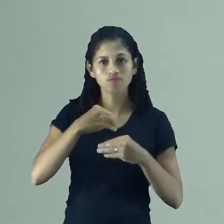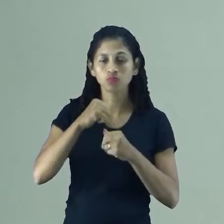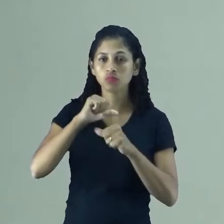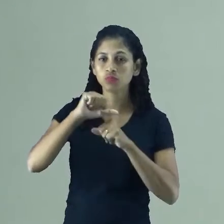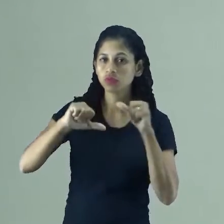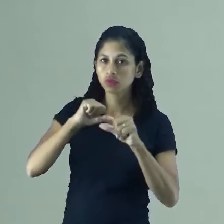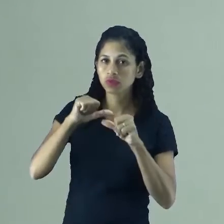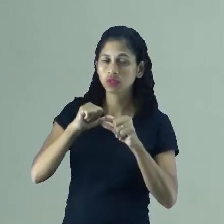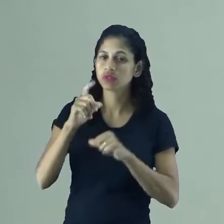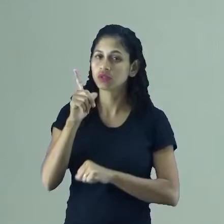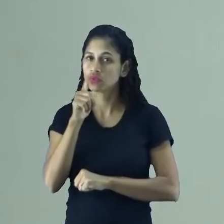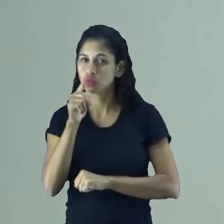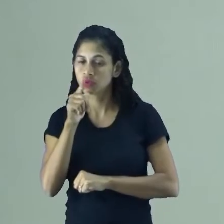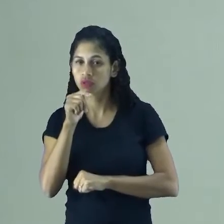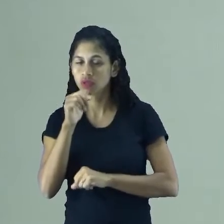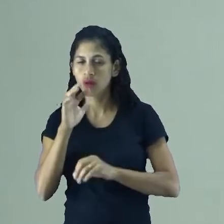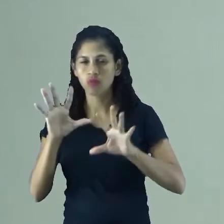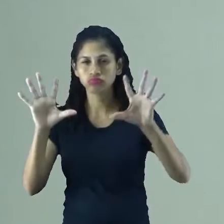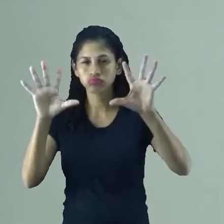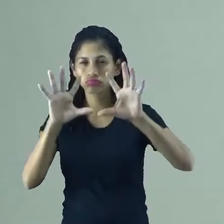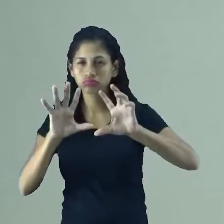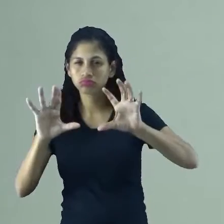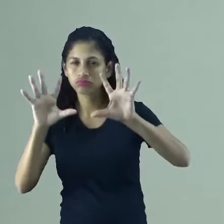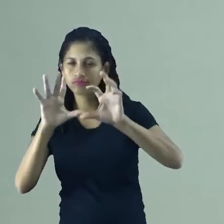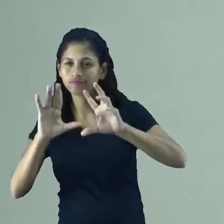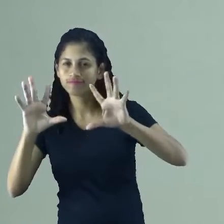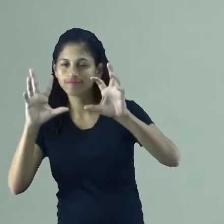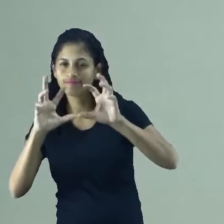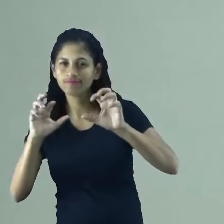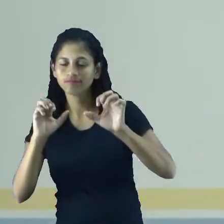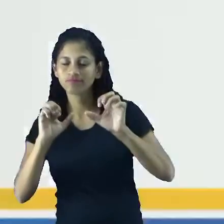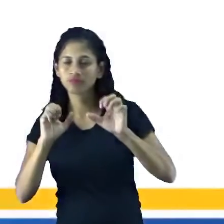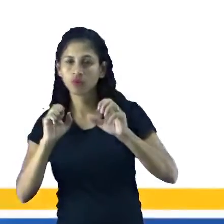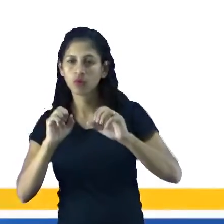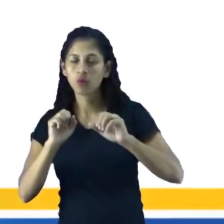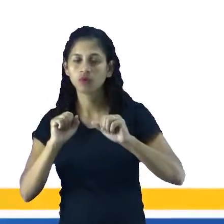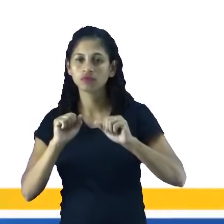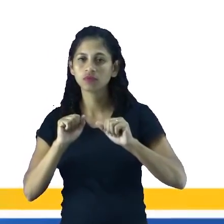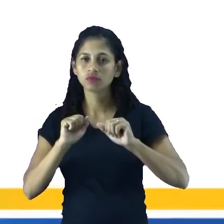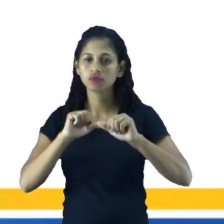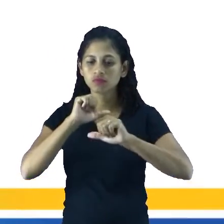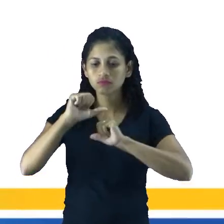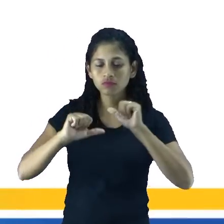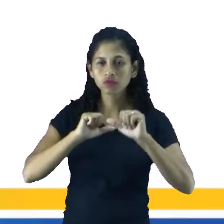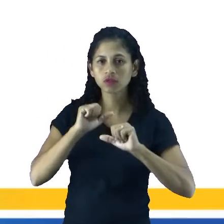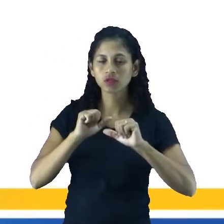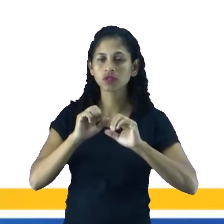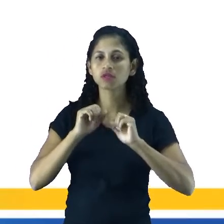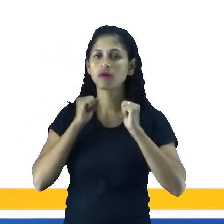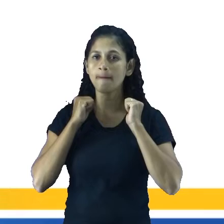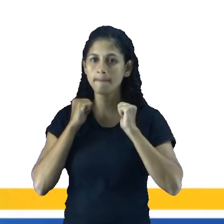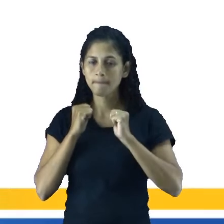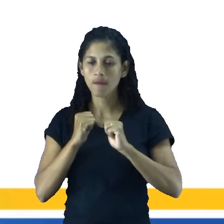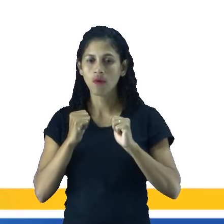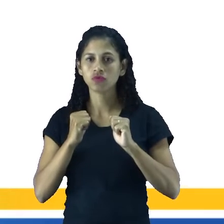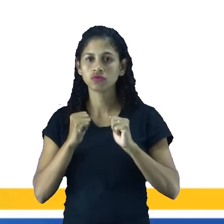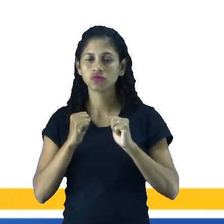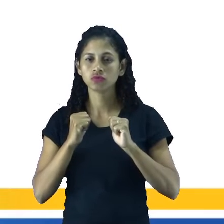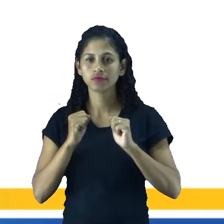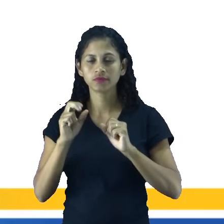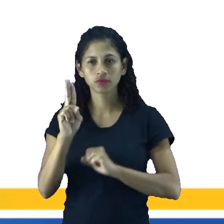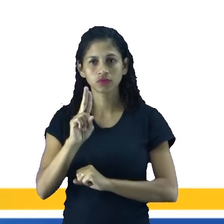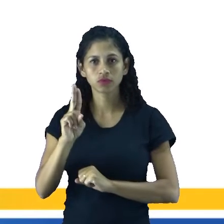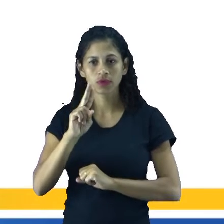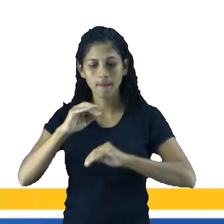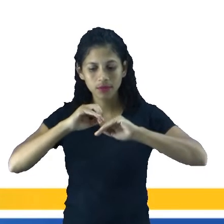gasoso. E essa mudança de estado físico pode ser usada para separar alguns elementos. No caso, o processo de